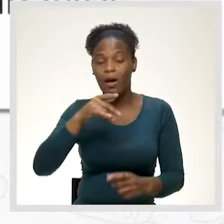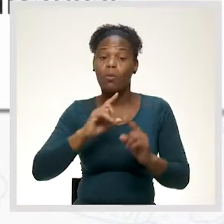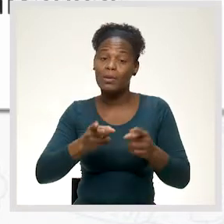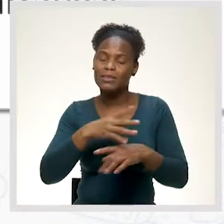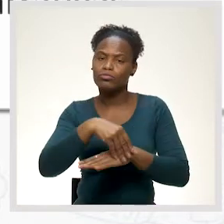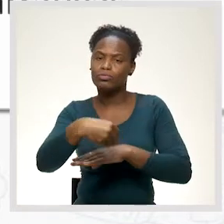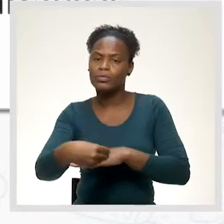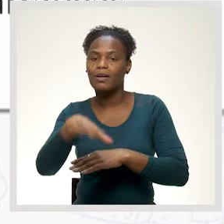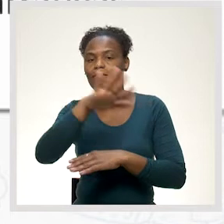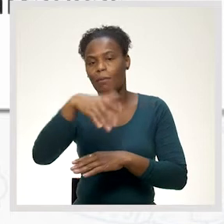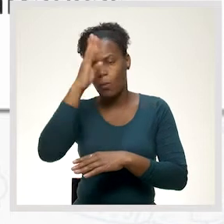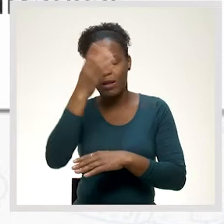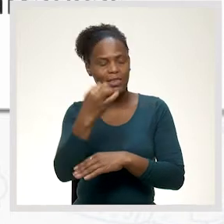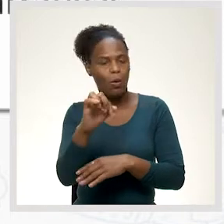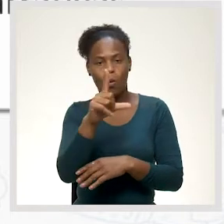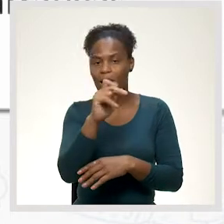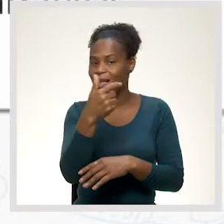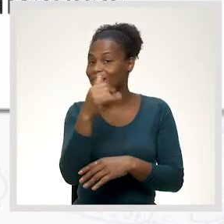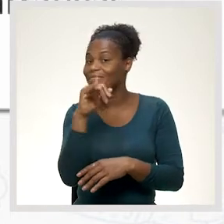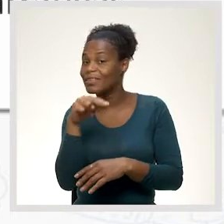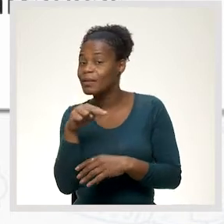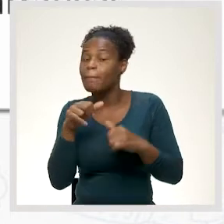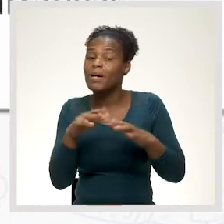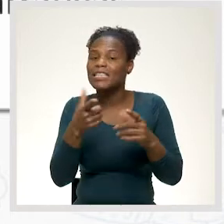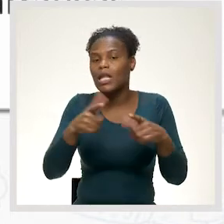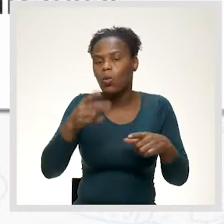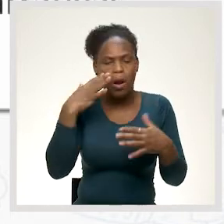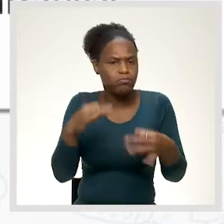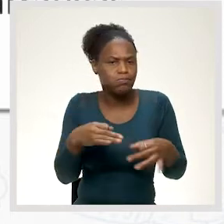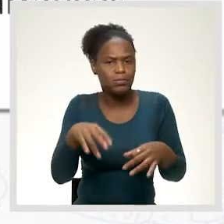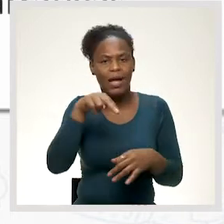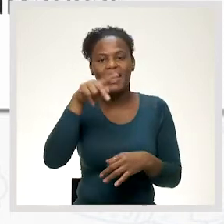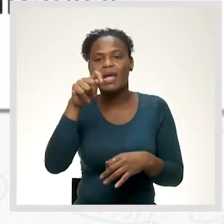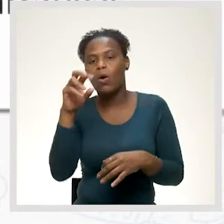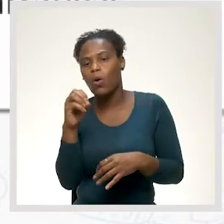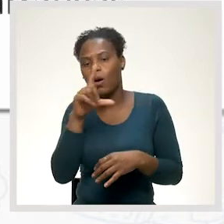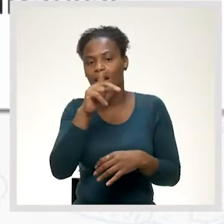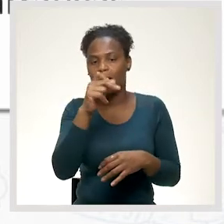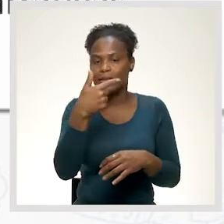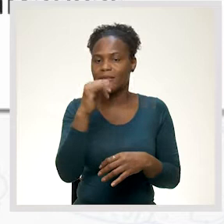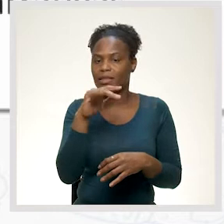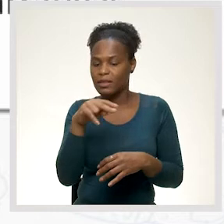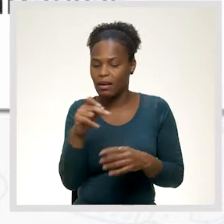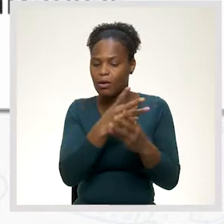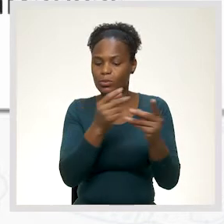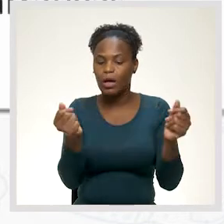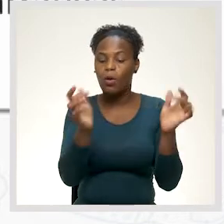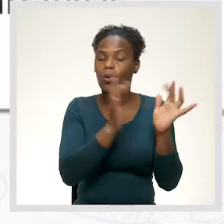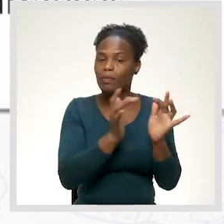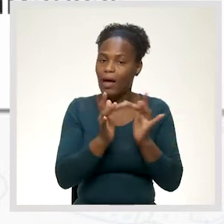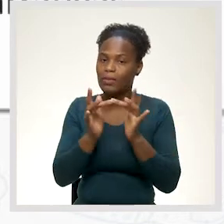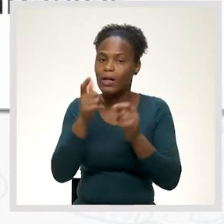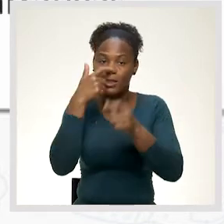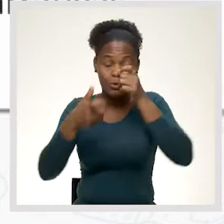domínios romanos, não o latim, mas a língua vulgar neolatina, resultante do contacto do idioma do